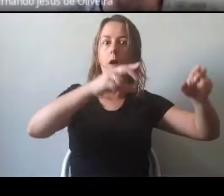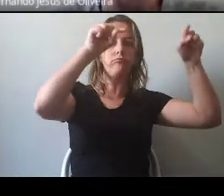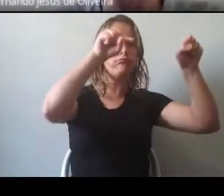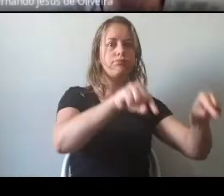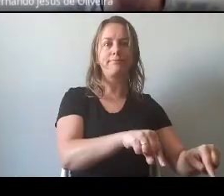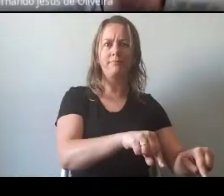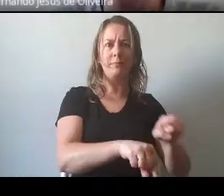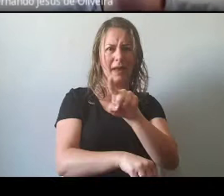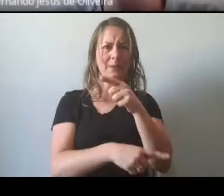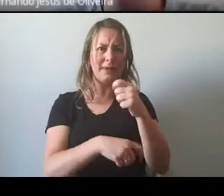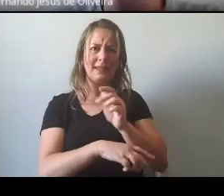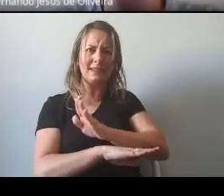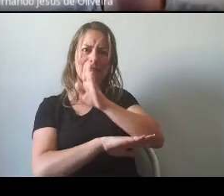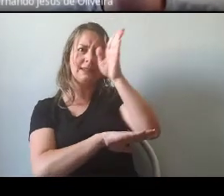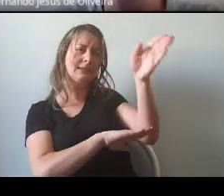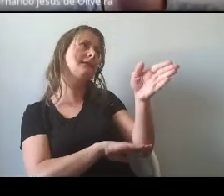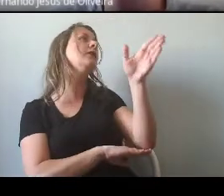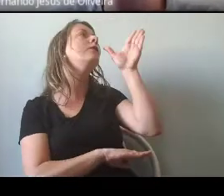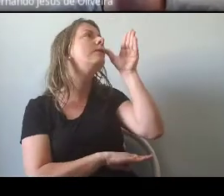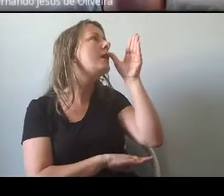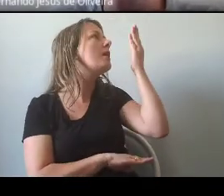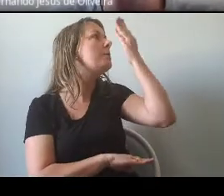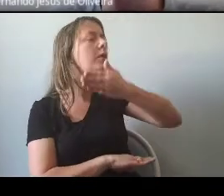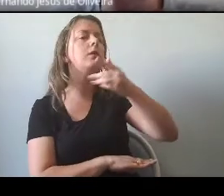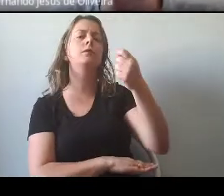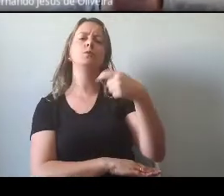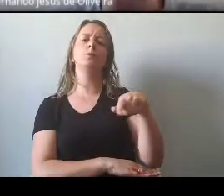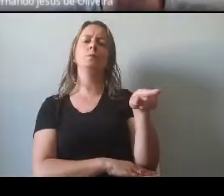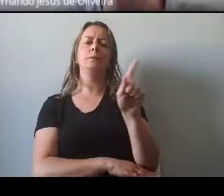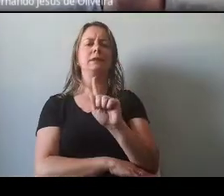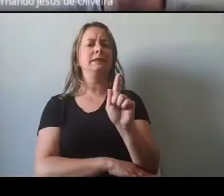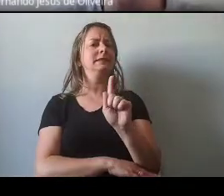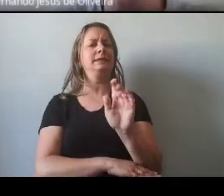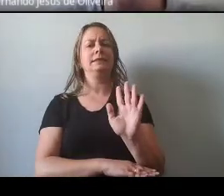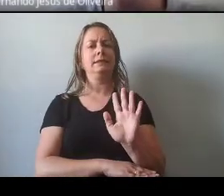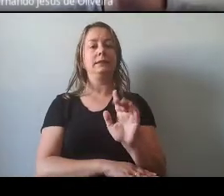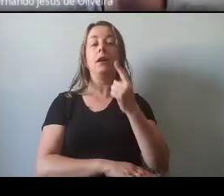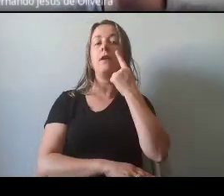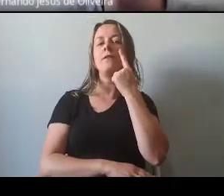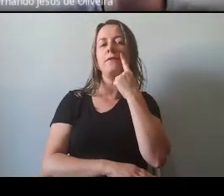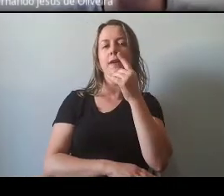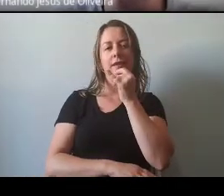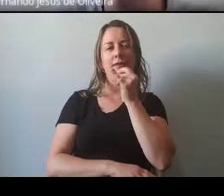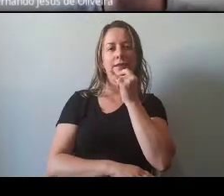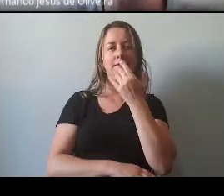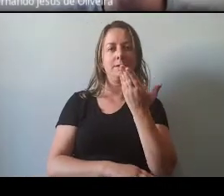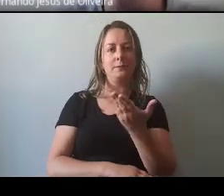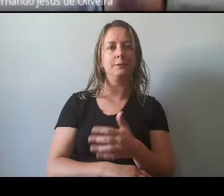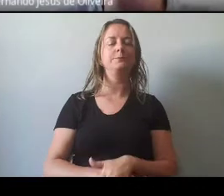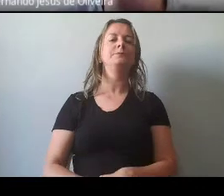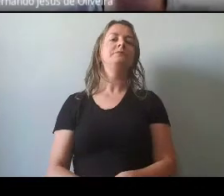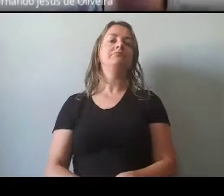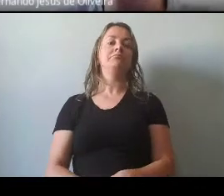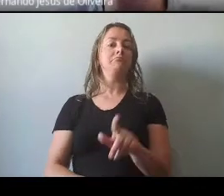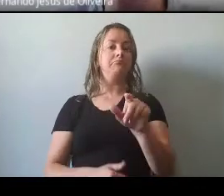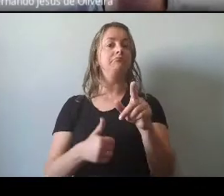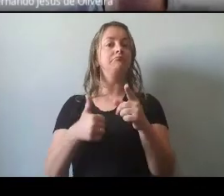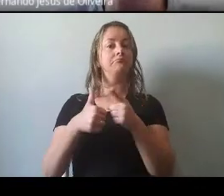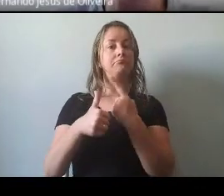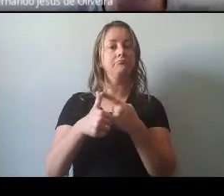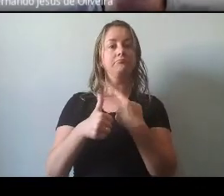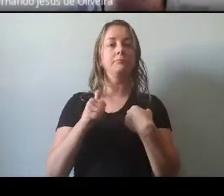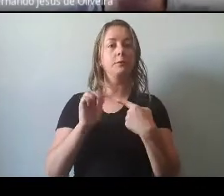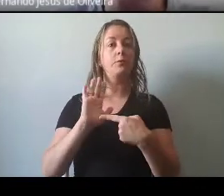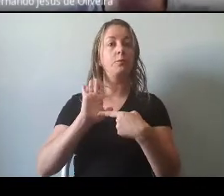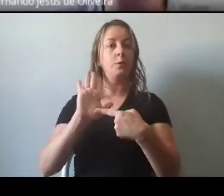Bom, mas você não precisa ir lá para saber disso, para ver isso, para que isso aconteça. Vamos ver alguns casos,